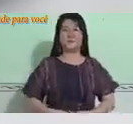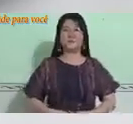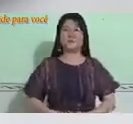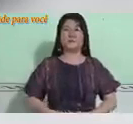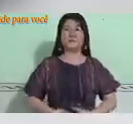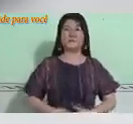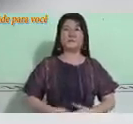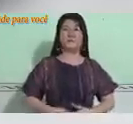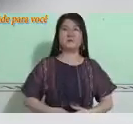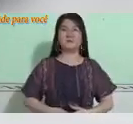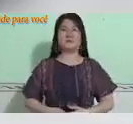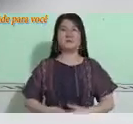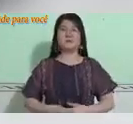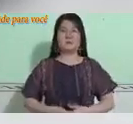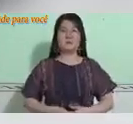desaparecer.